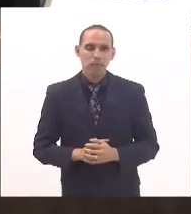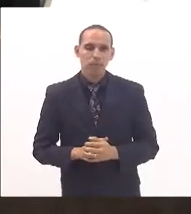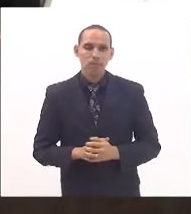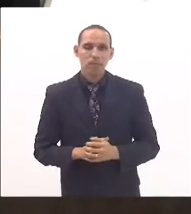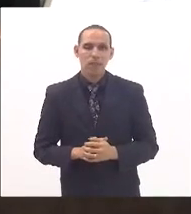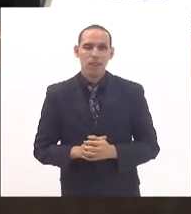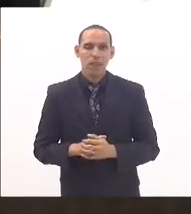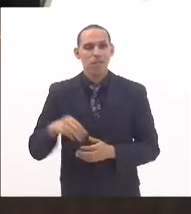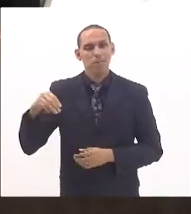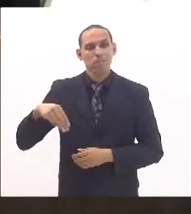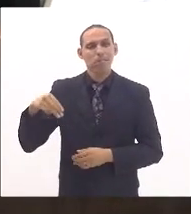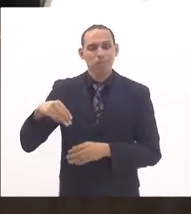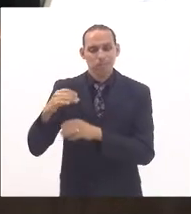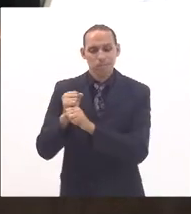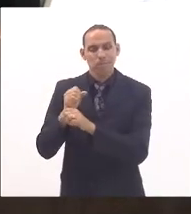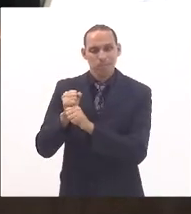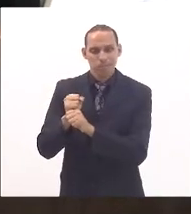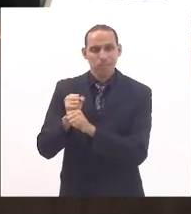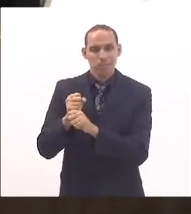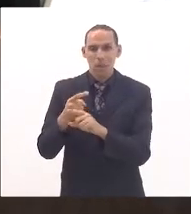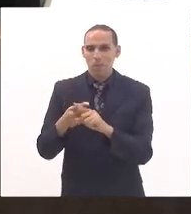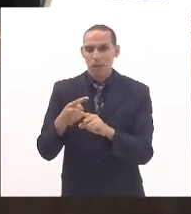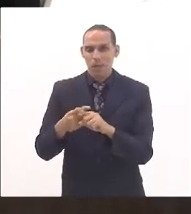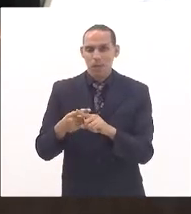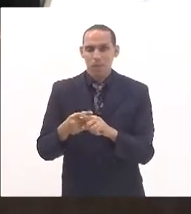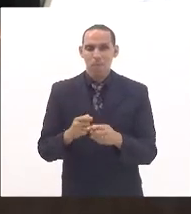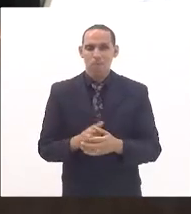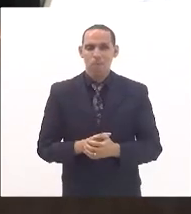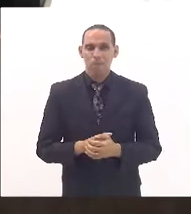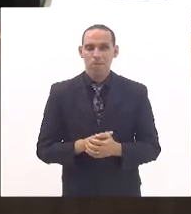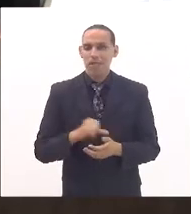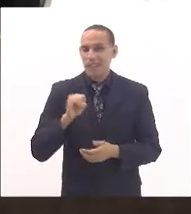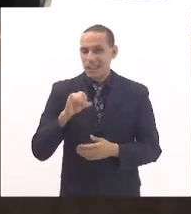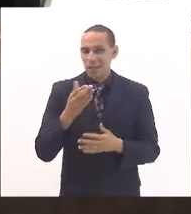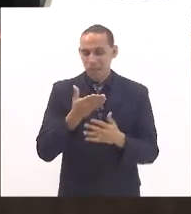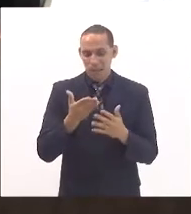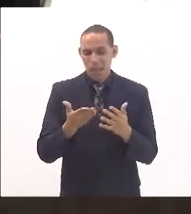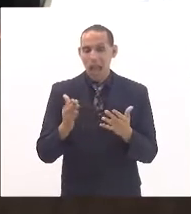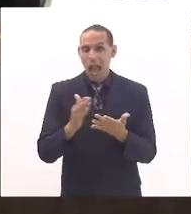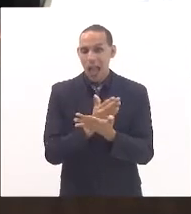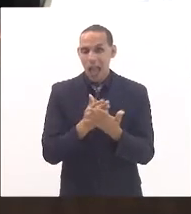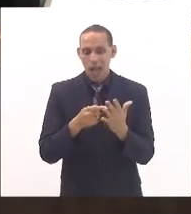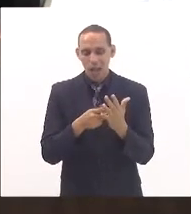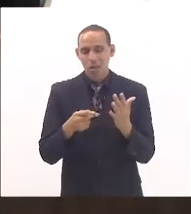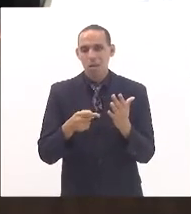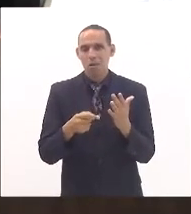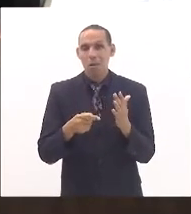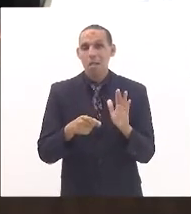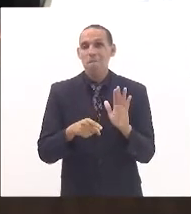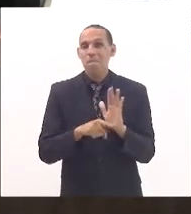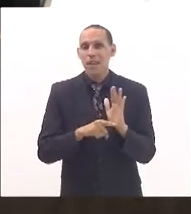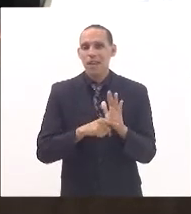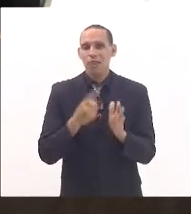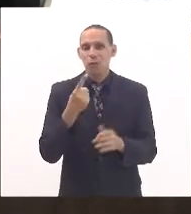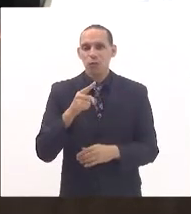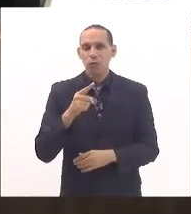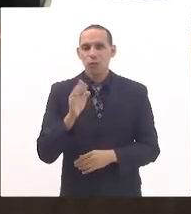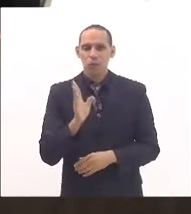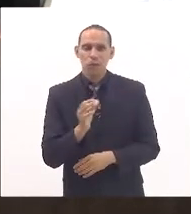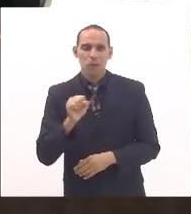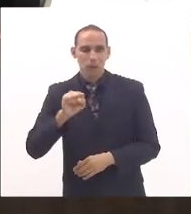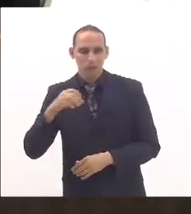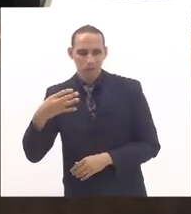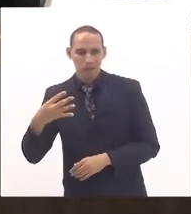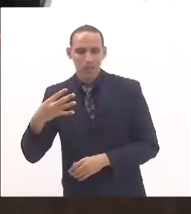uma matemática disso. Porque se tiver alguma parcela dessa menor que 1,84 do